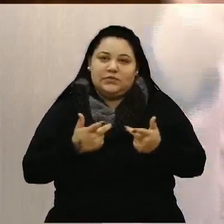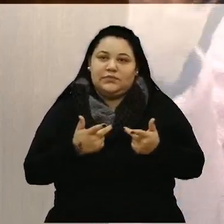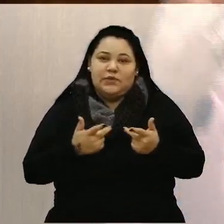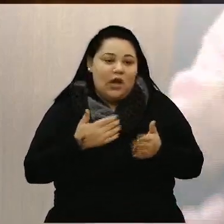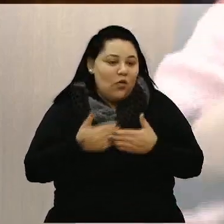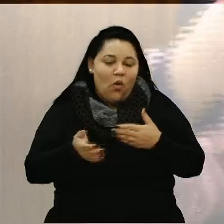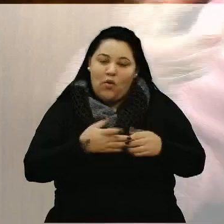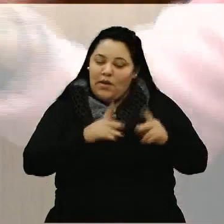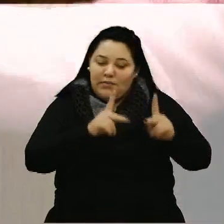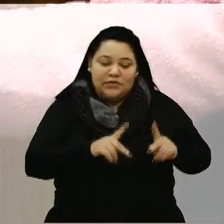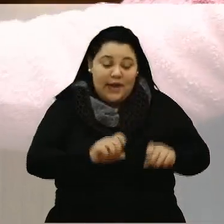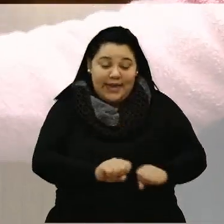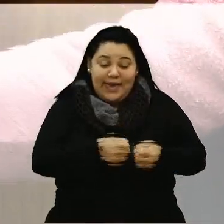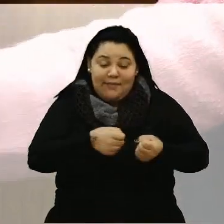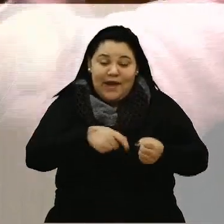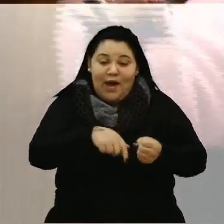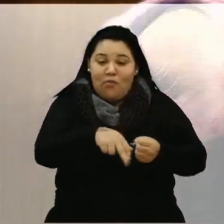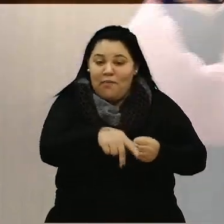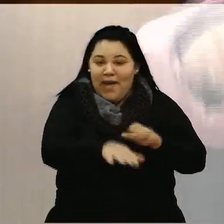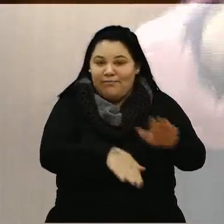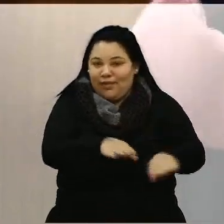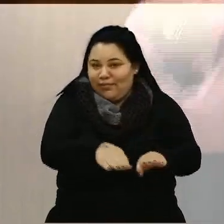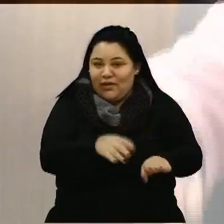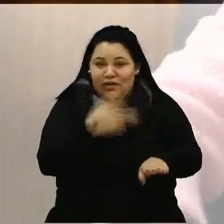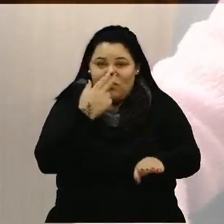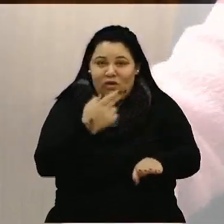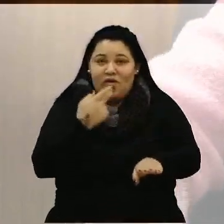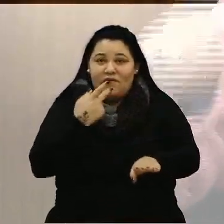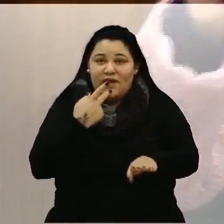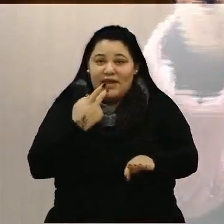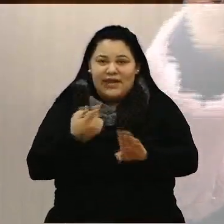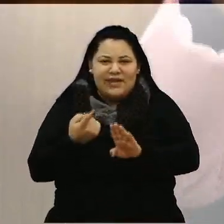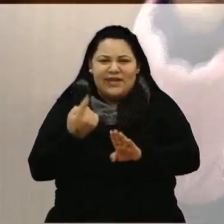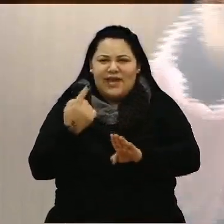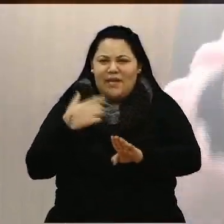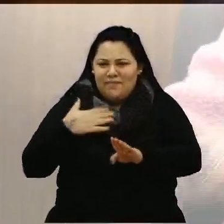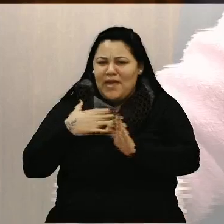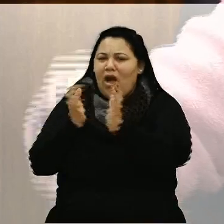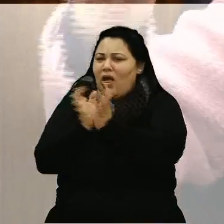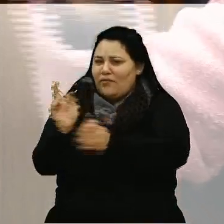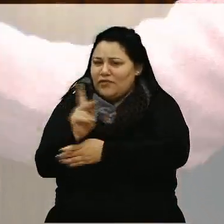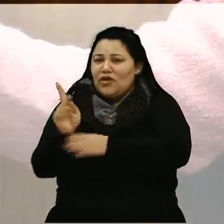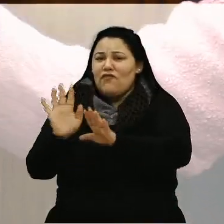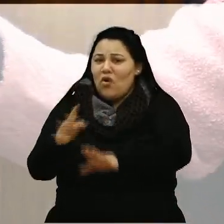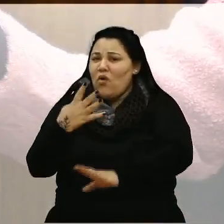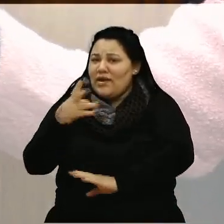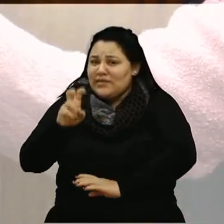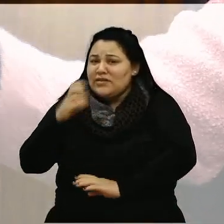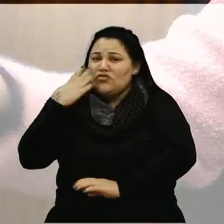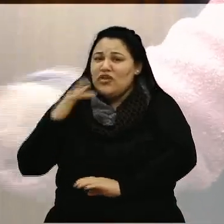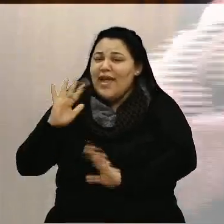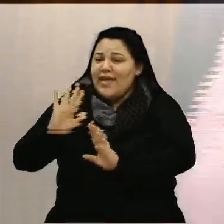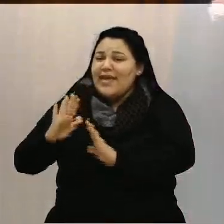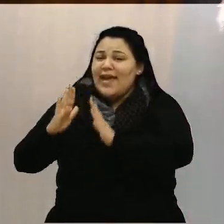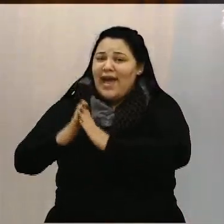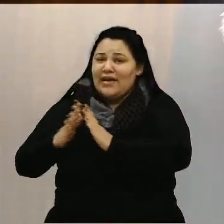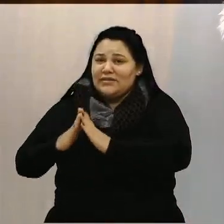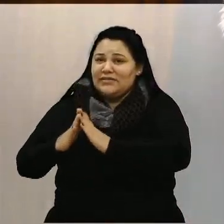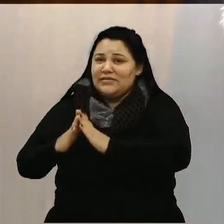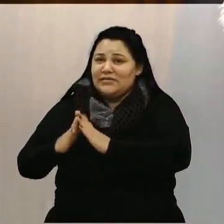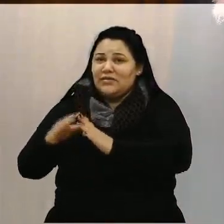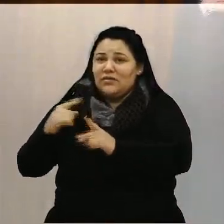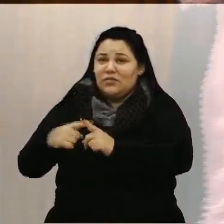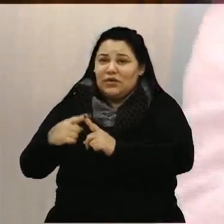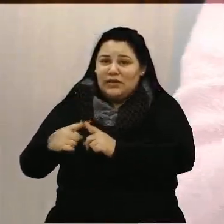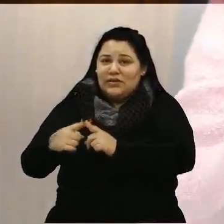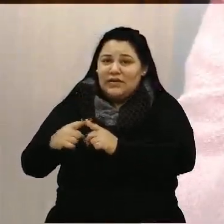pessoa, quebrar um pé, como eu comentei aqui, que a minha colega professora ficou 45 dias em casa, com LTS,